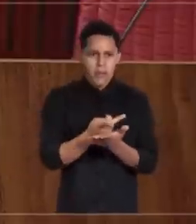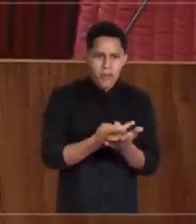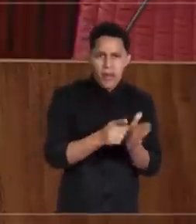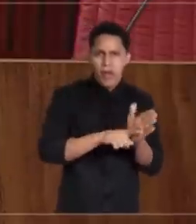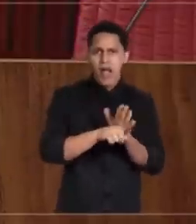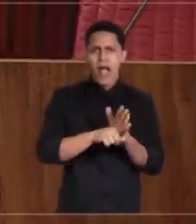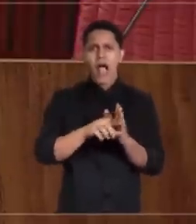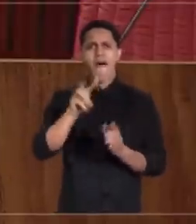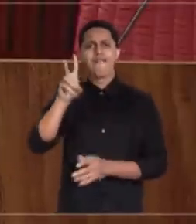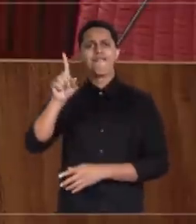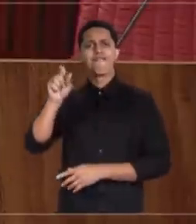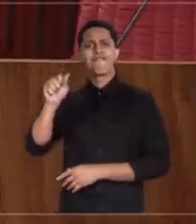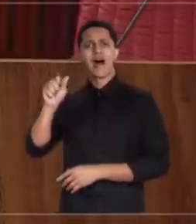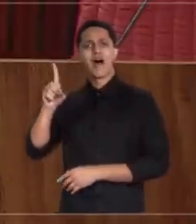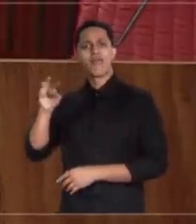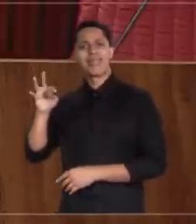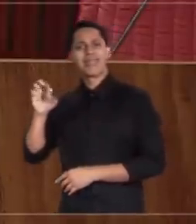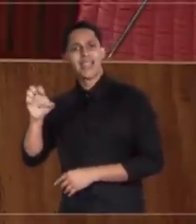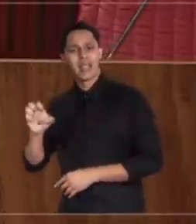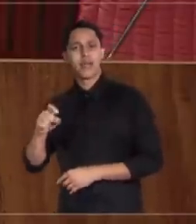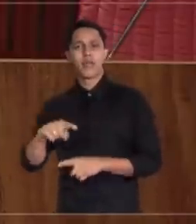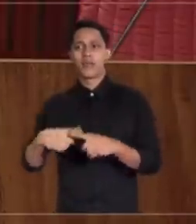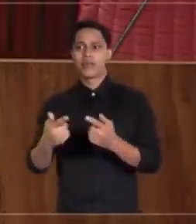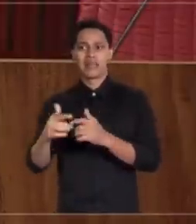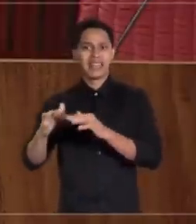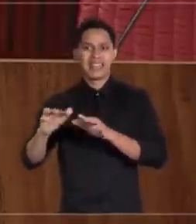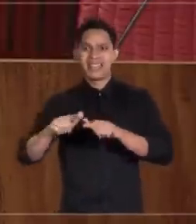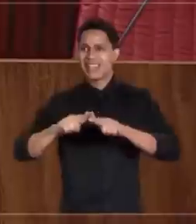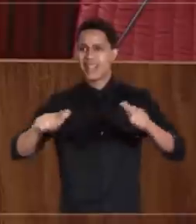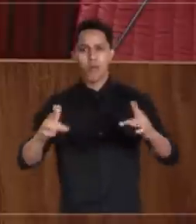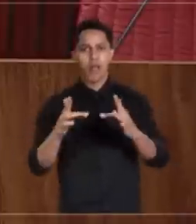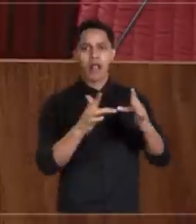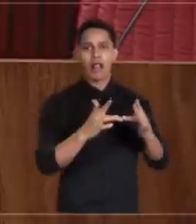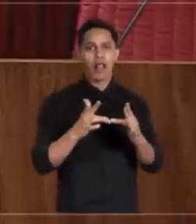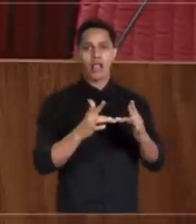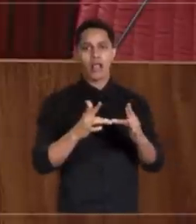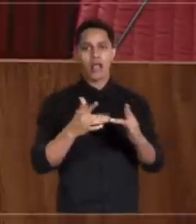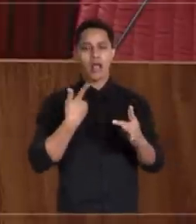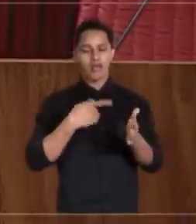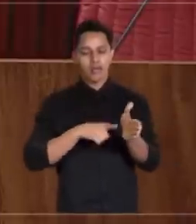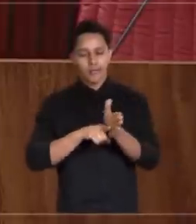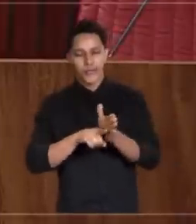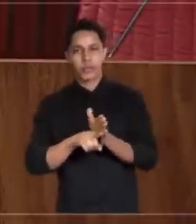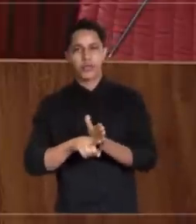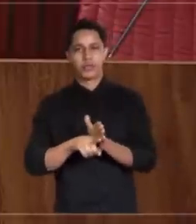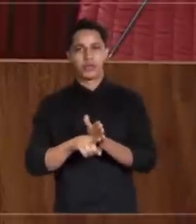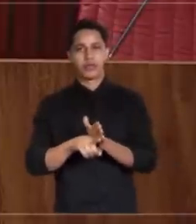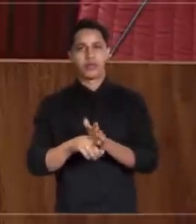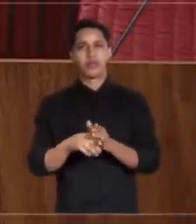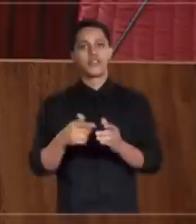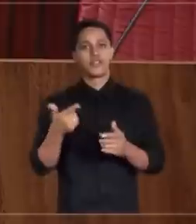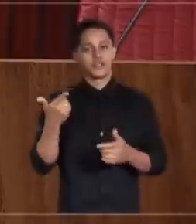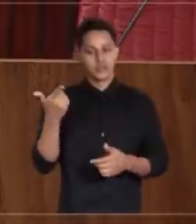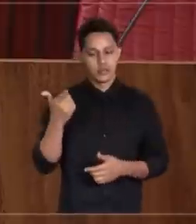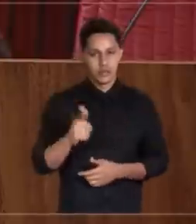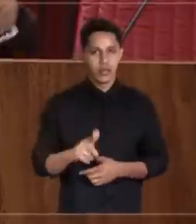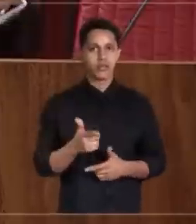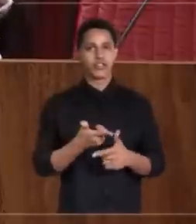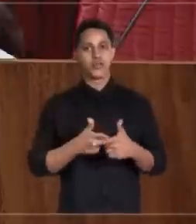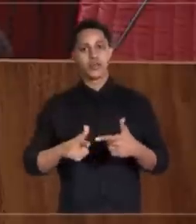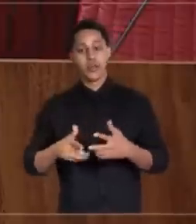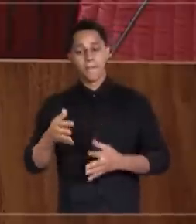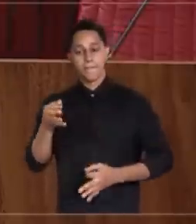Neto, porquanto inexistente vinculação sua aos fatos em apuração. Finalmente, divijo de Sua Excelência para